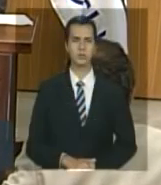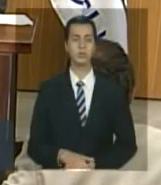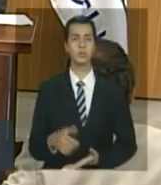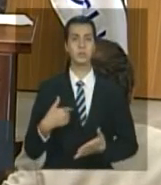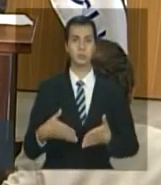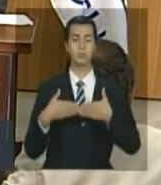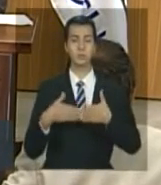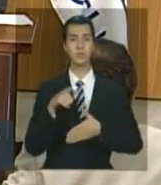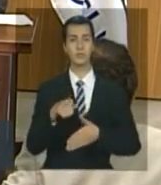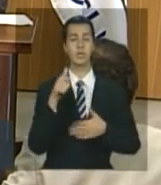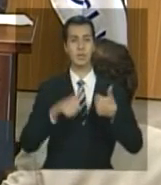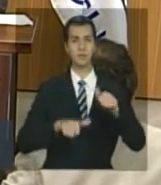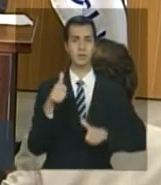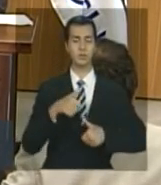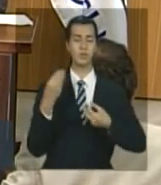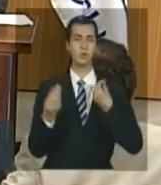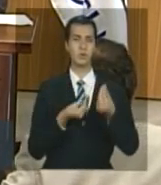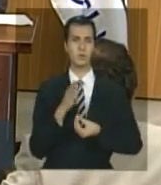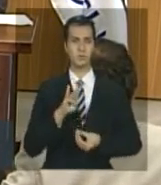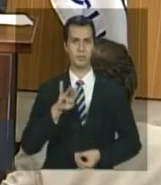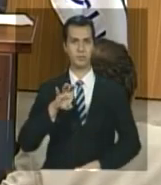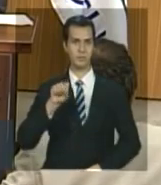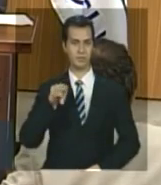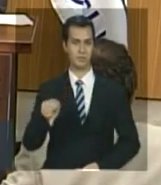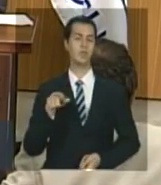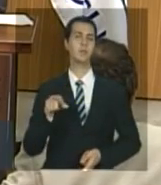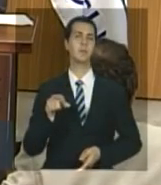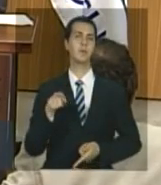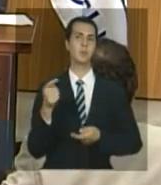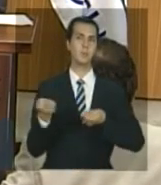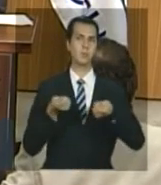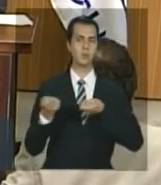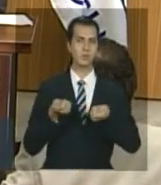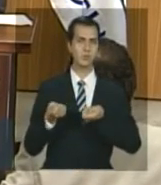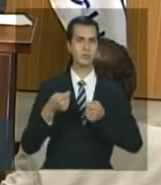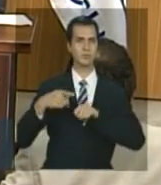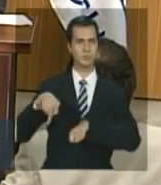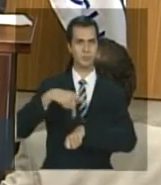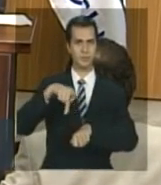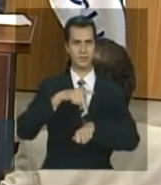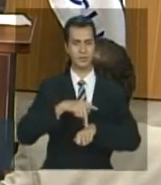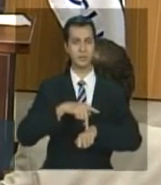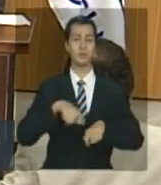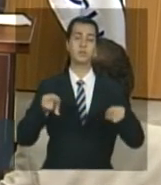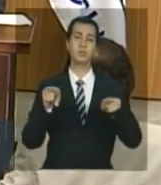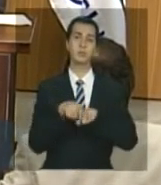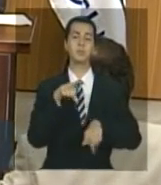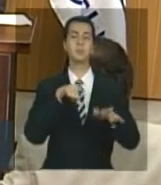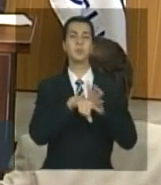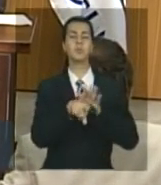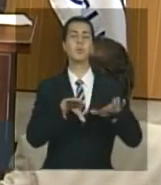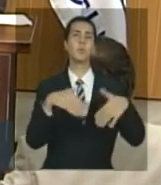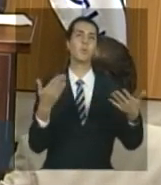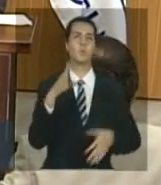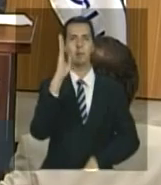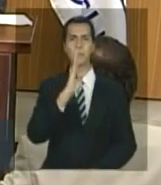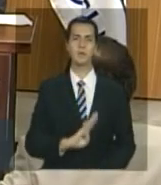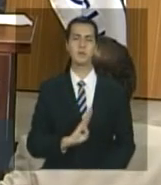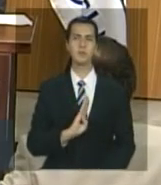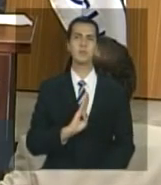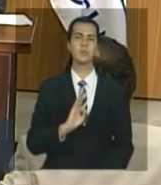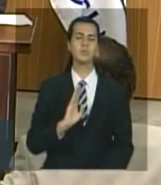do BRICS como mecanismo de coordenação política entre os países e também qual é a posição brasileira com